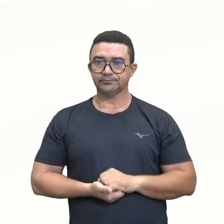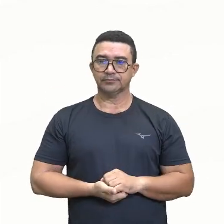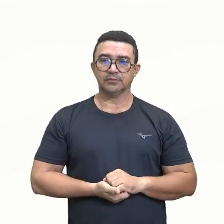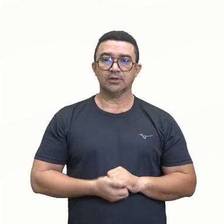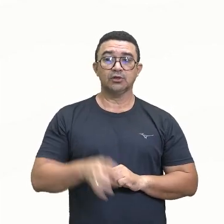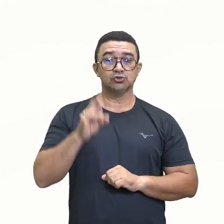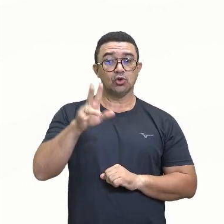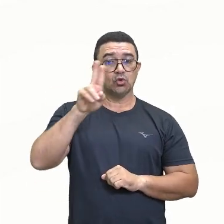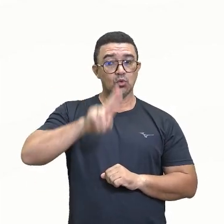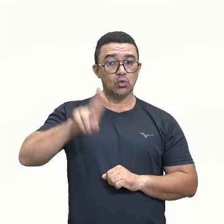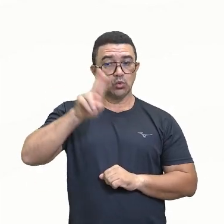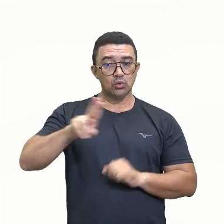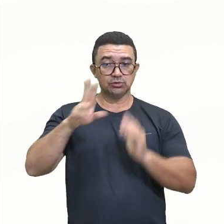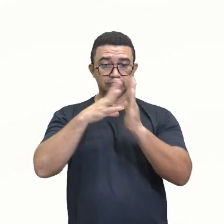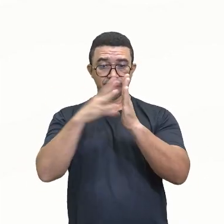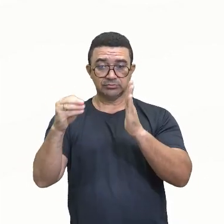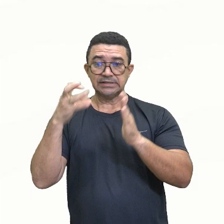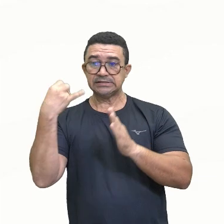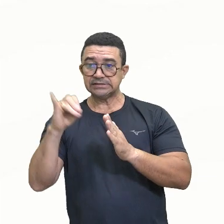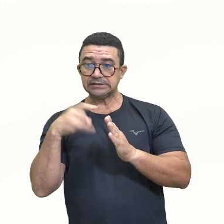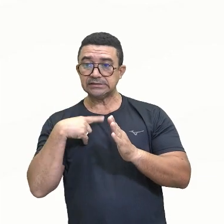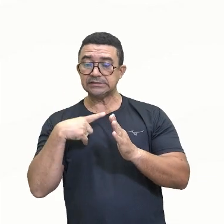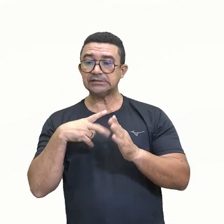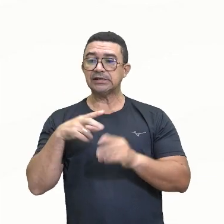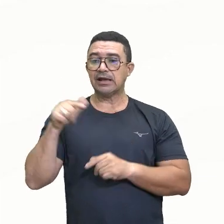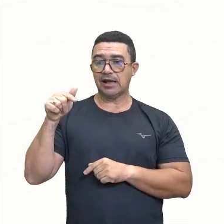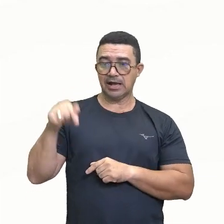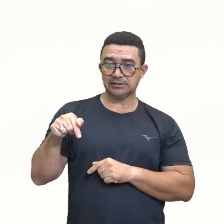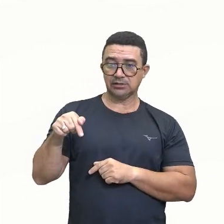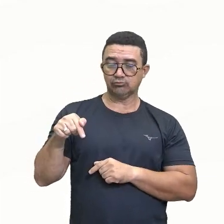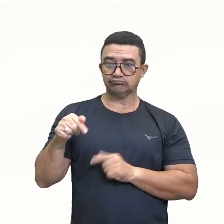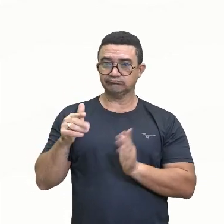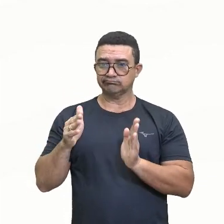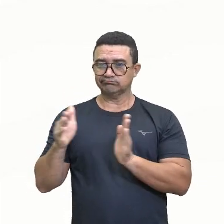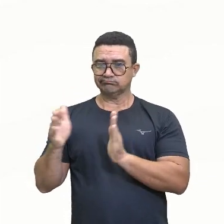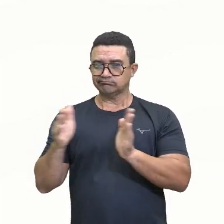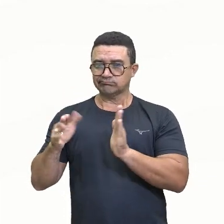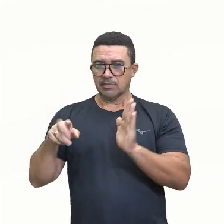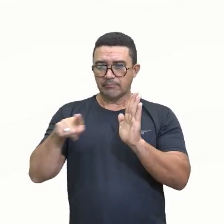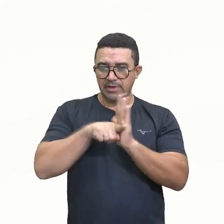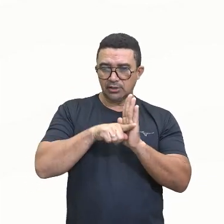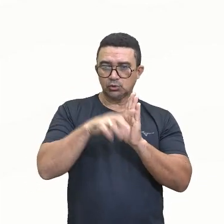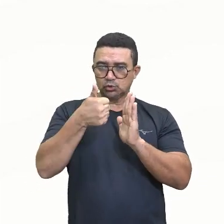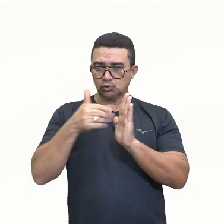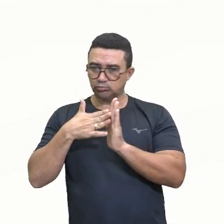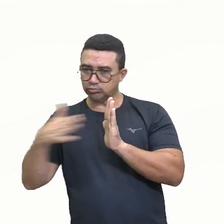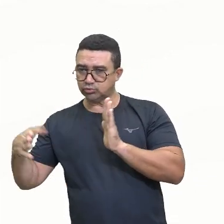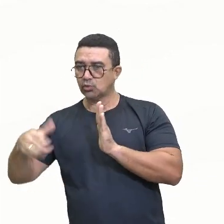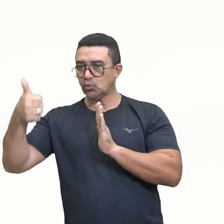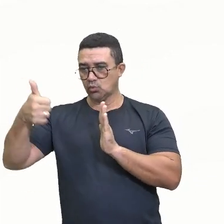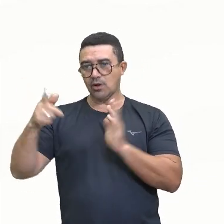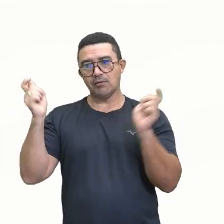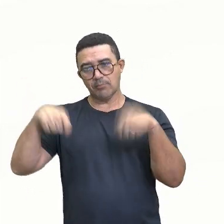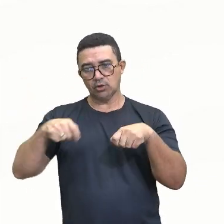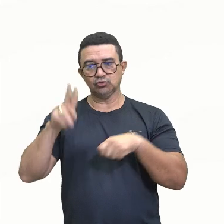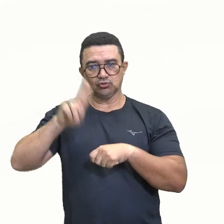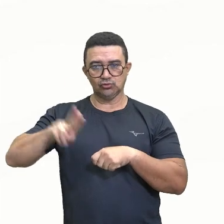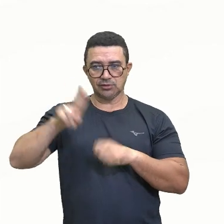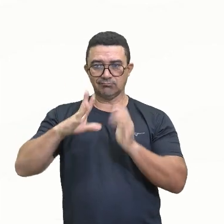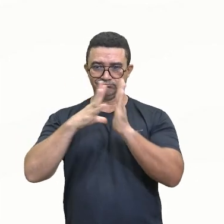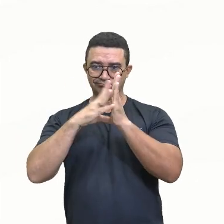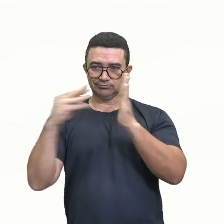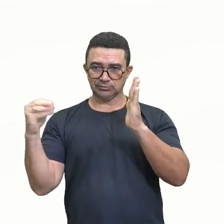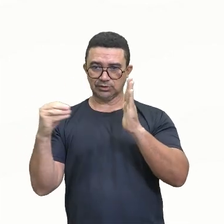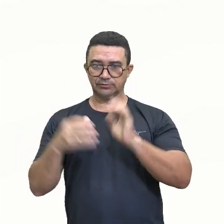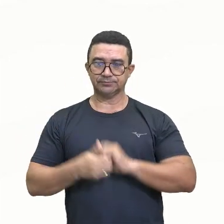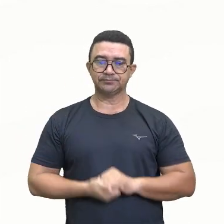usa essa expressão quando a razão estiver entre menos 1 e 1, ok? Para